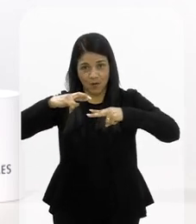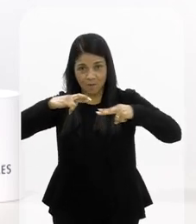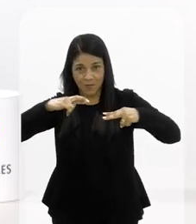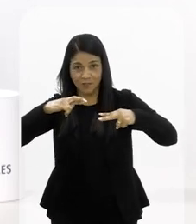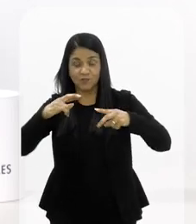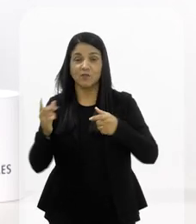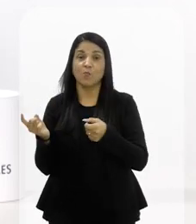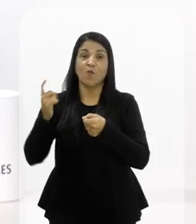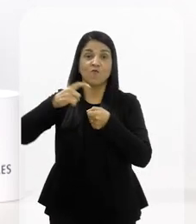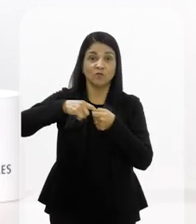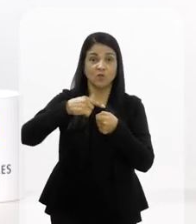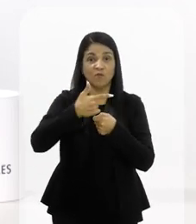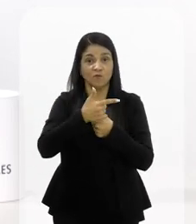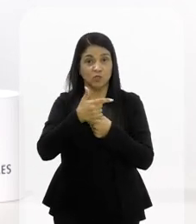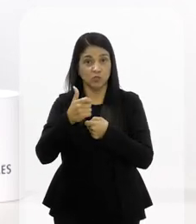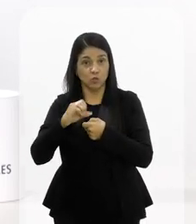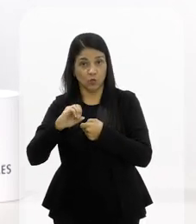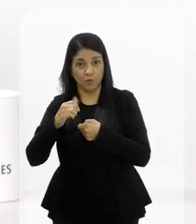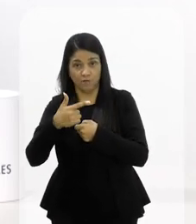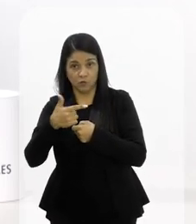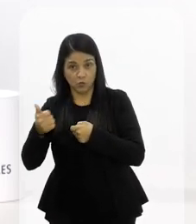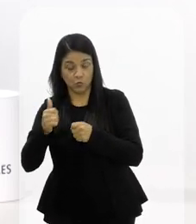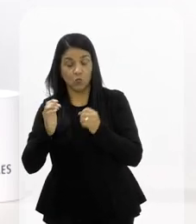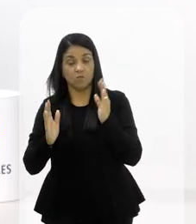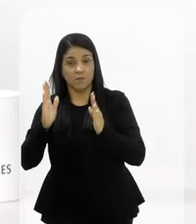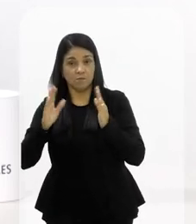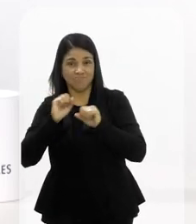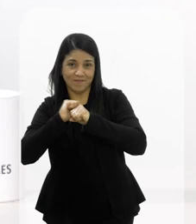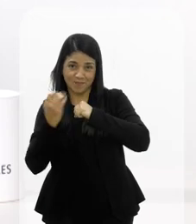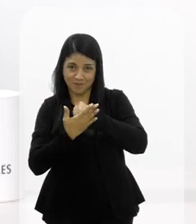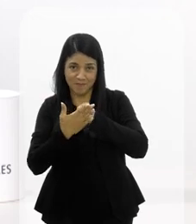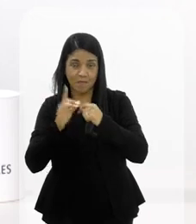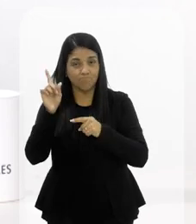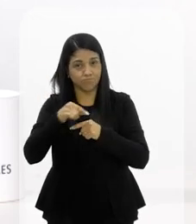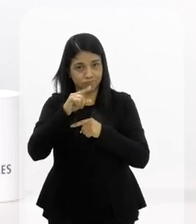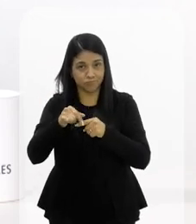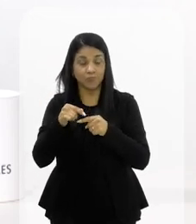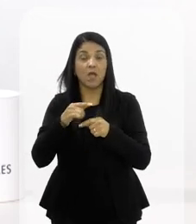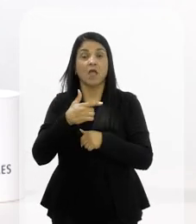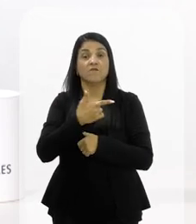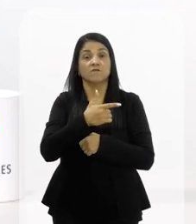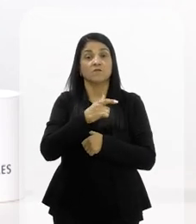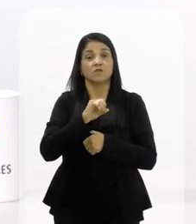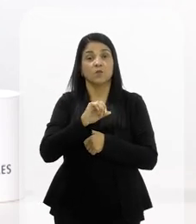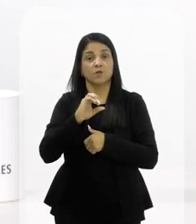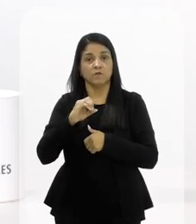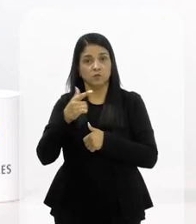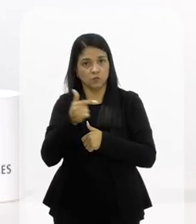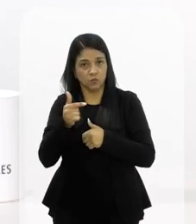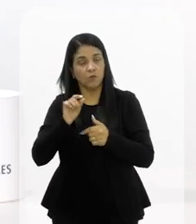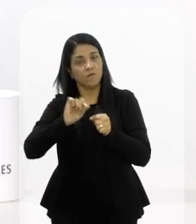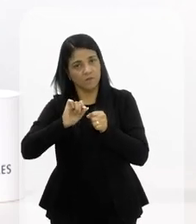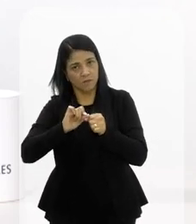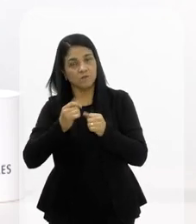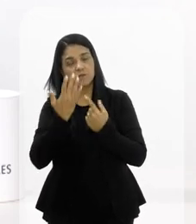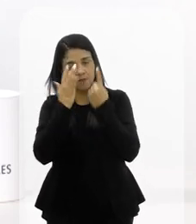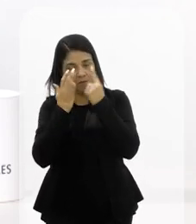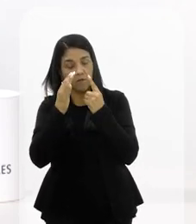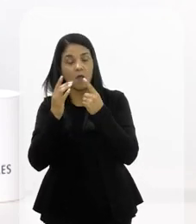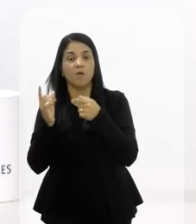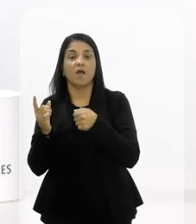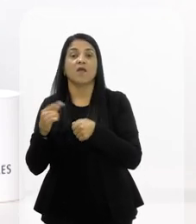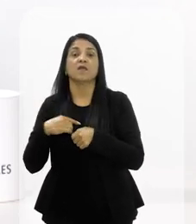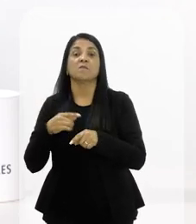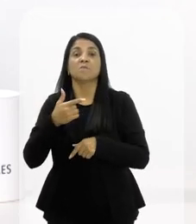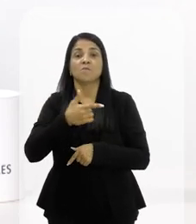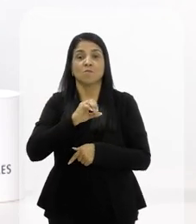voltei 21 o Carnaval que não aconteceu por causa da pandemia aí fiz 22 e aí logo depois eu já fui pra